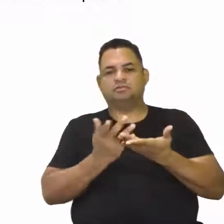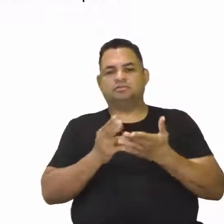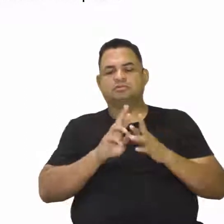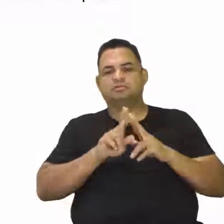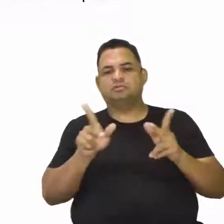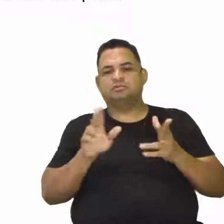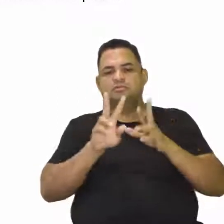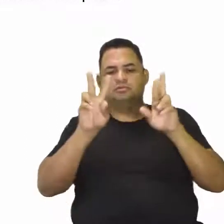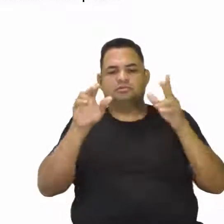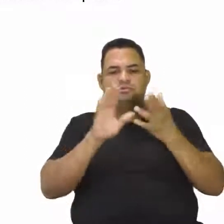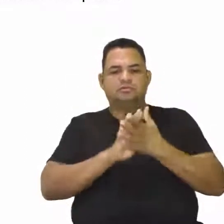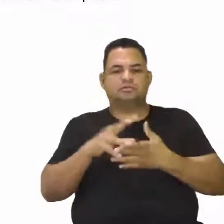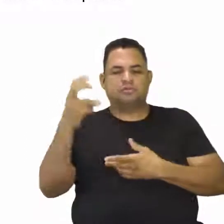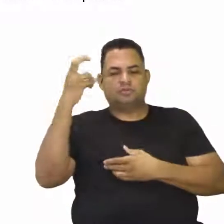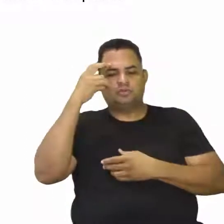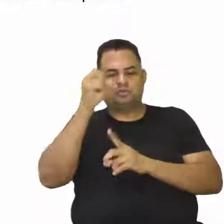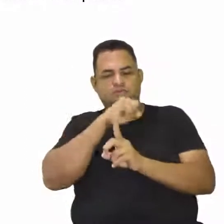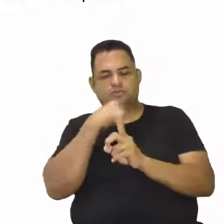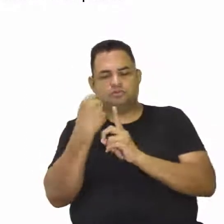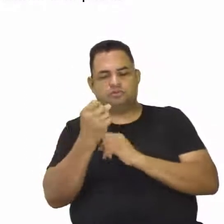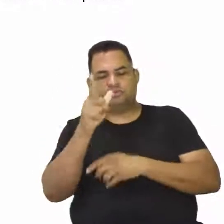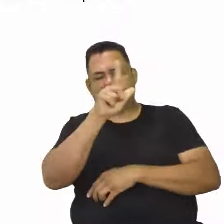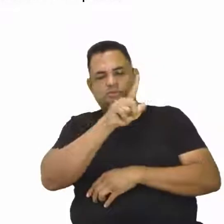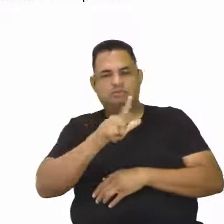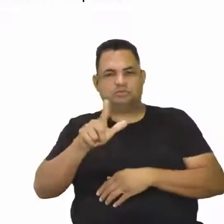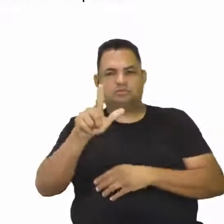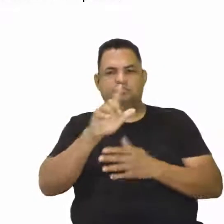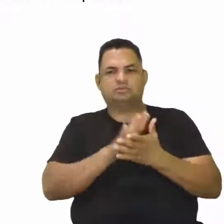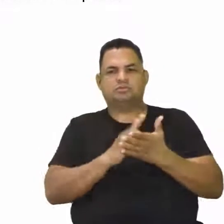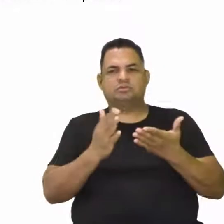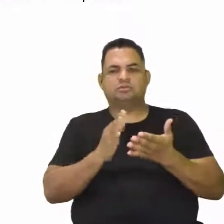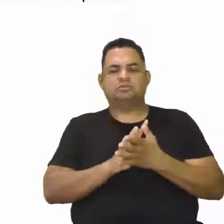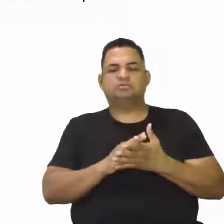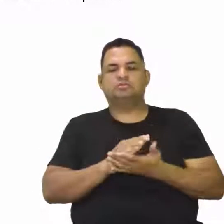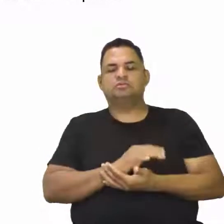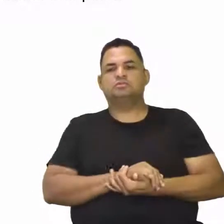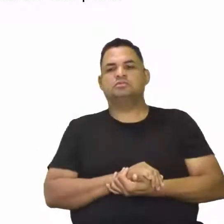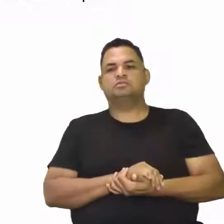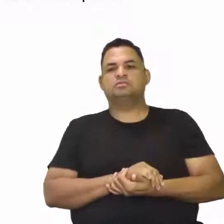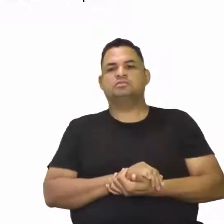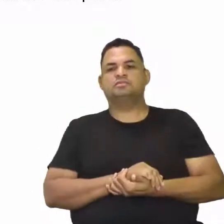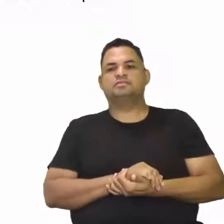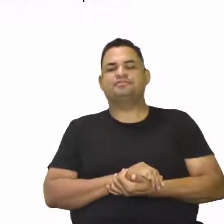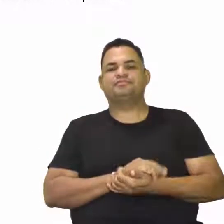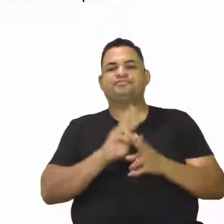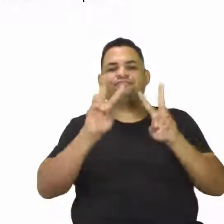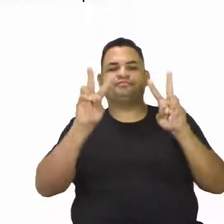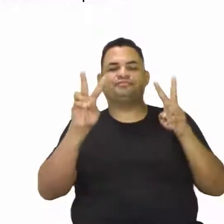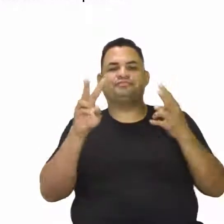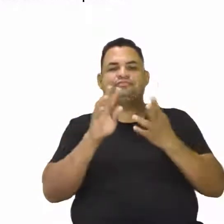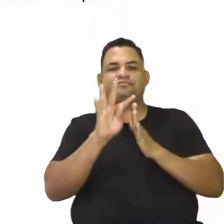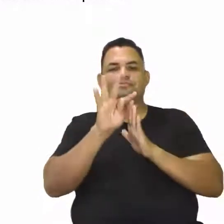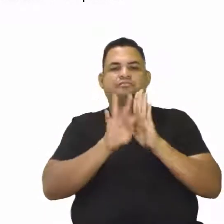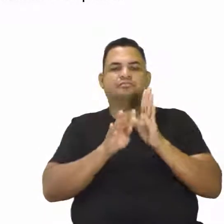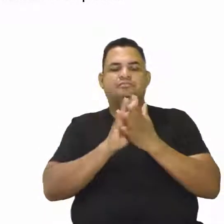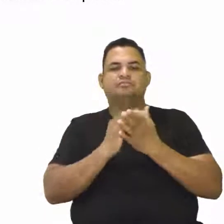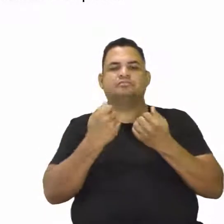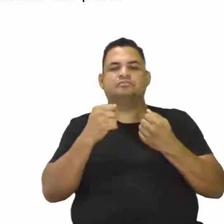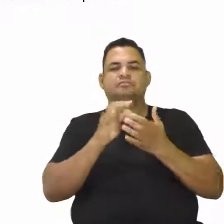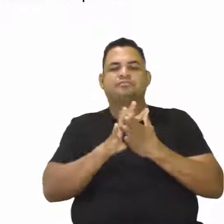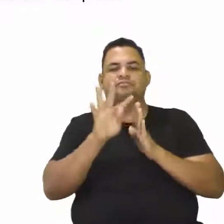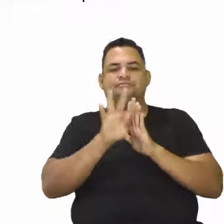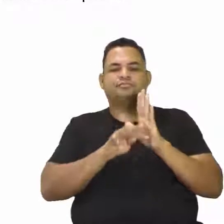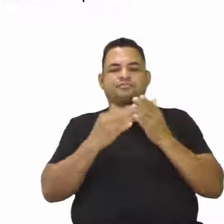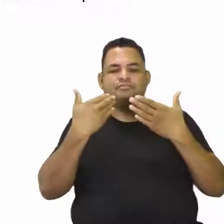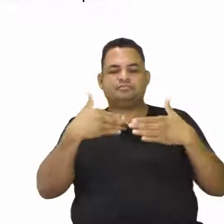diversos assuntos, como a cultura, a sociedade, a literatura e etc e tal. E um desses textos, meninos, pode ser tema da